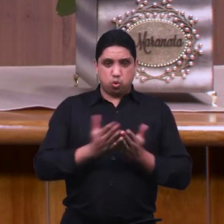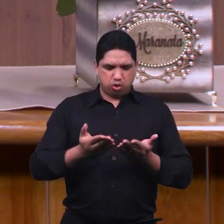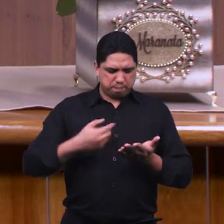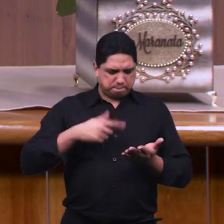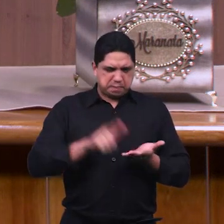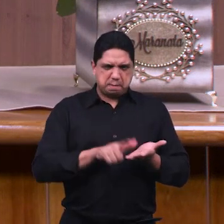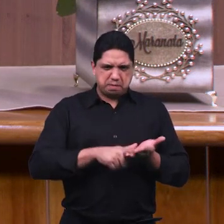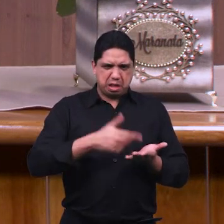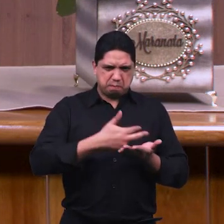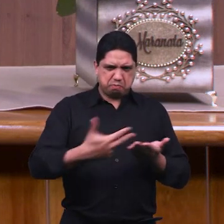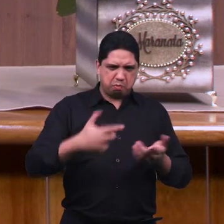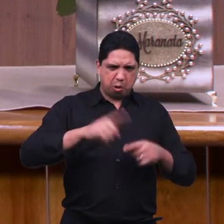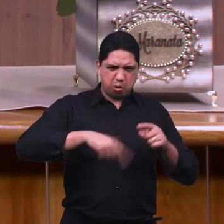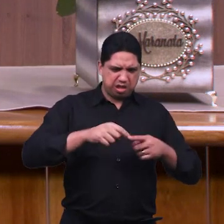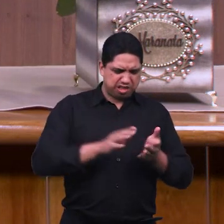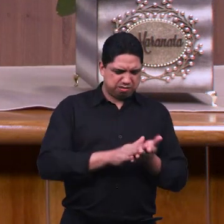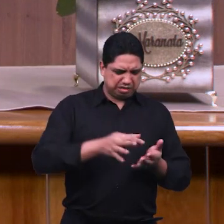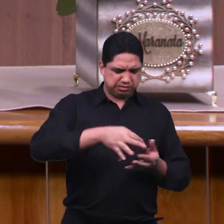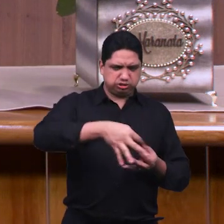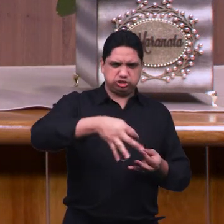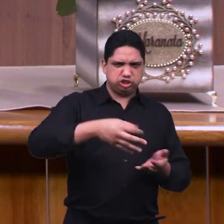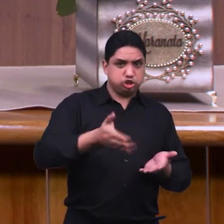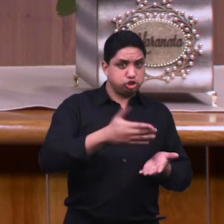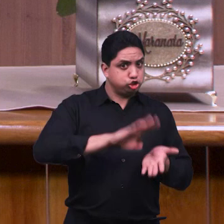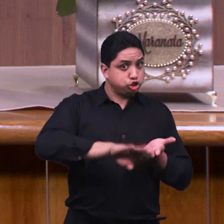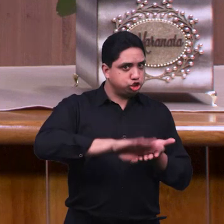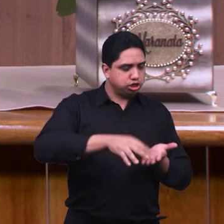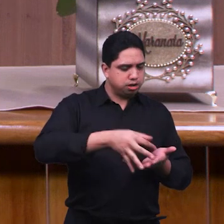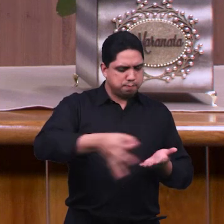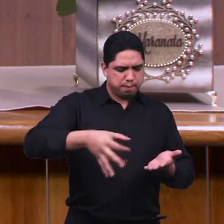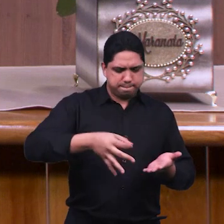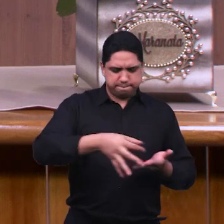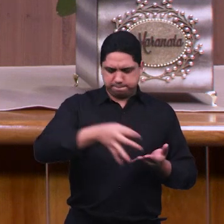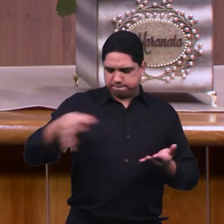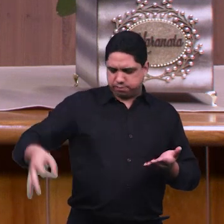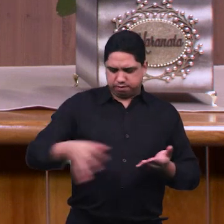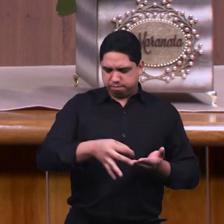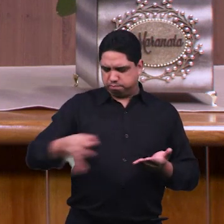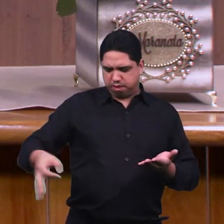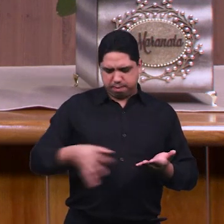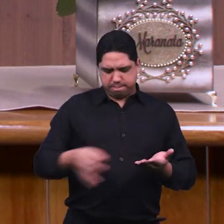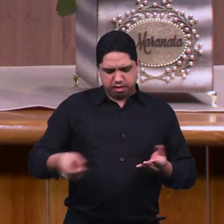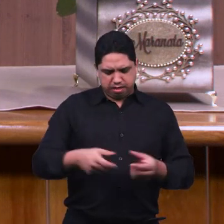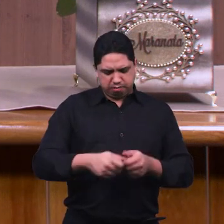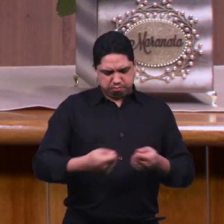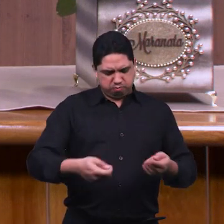Senhor, para Deus falar com você, o que você quer que fale. Você vai, é preciso que faça com fé,